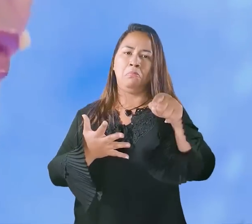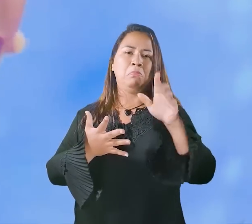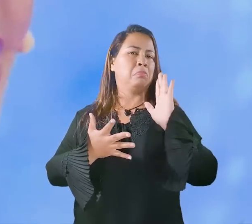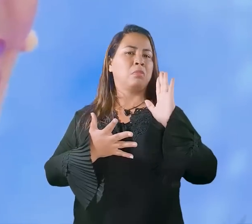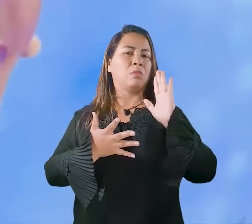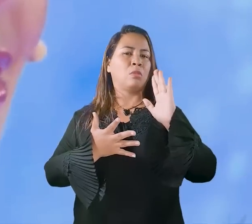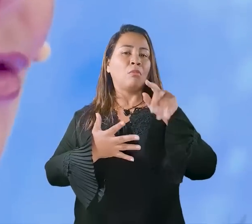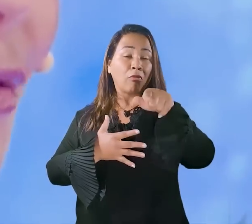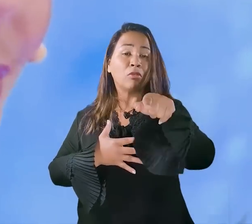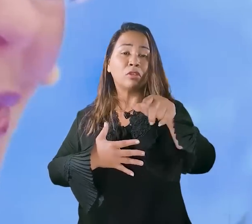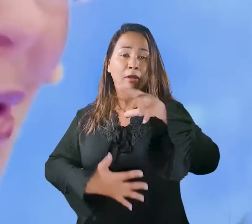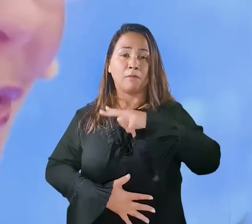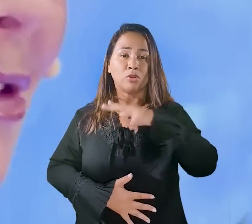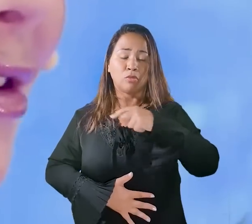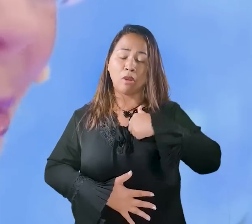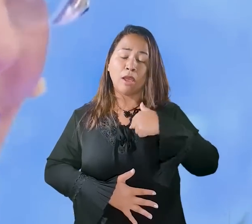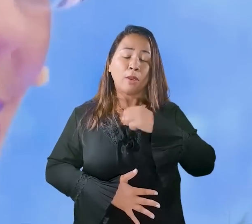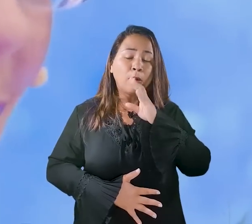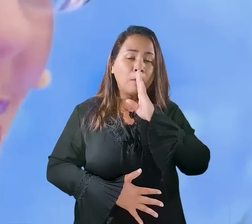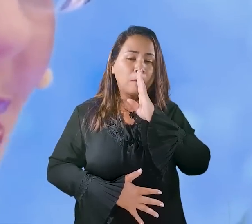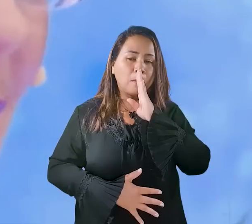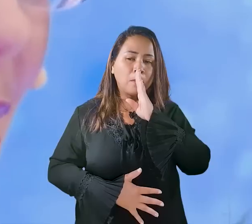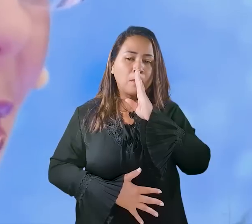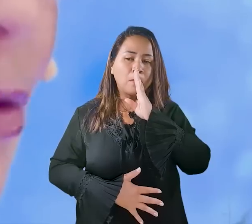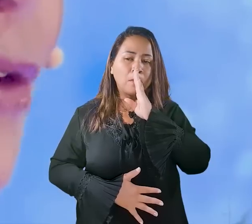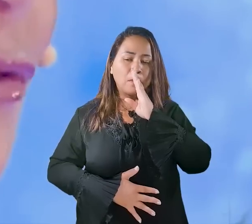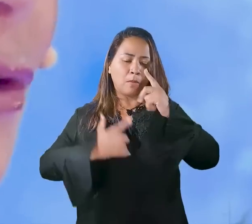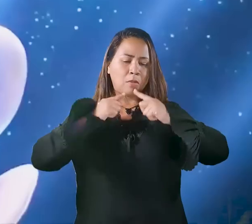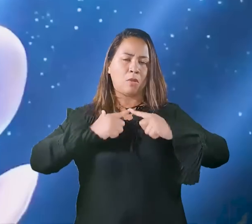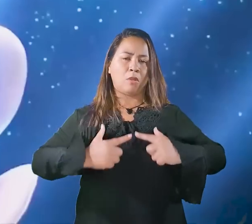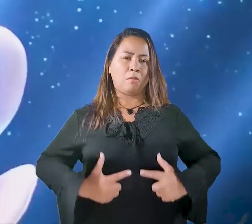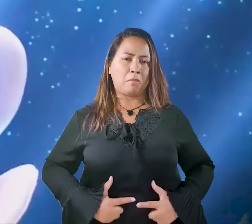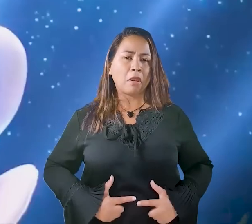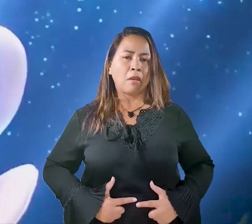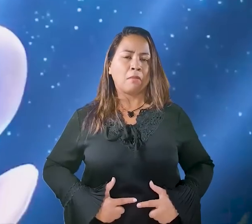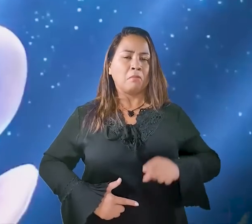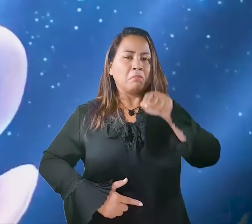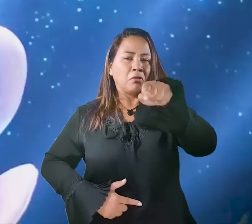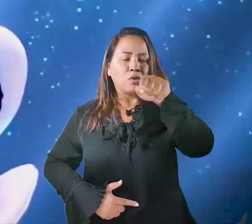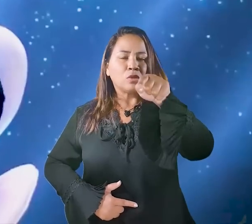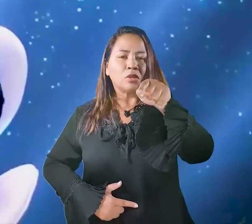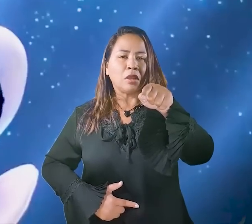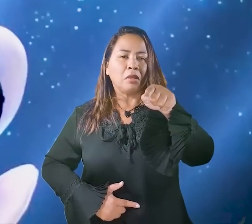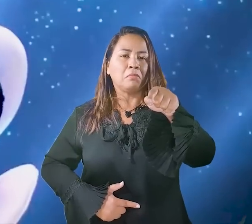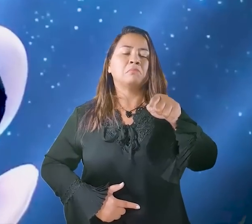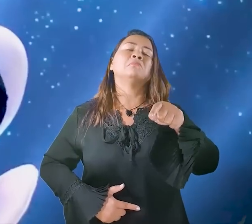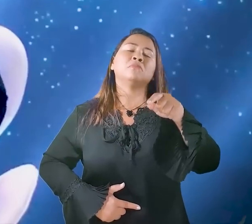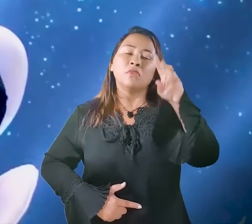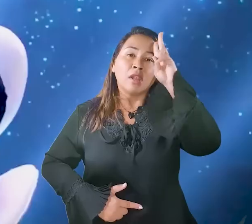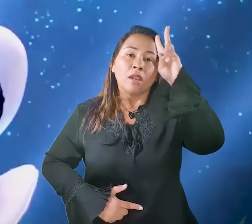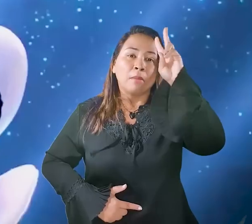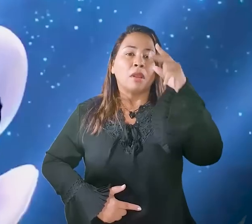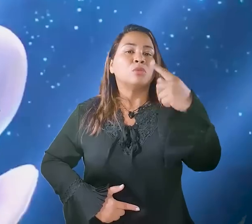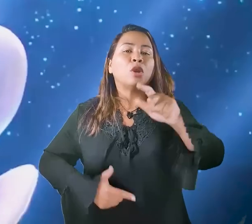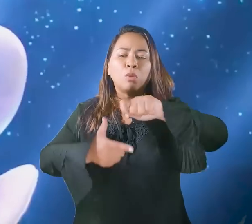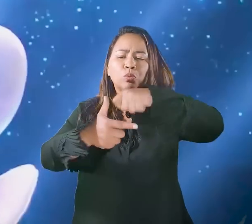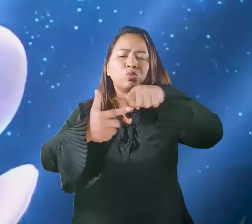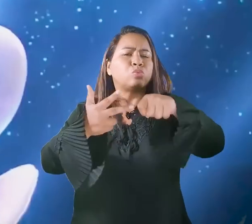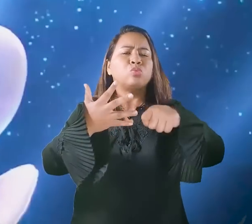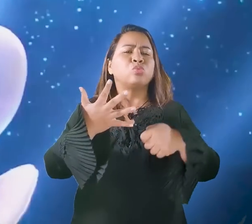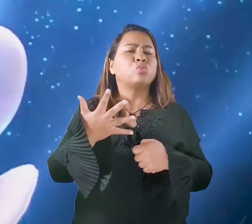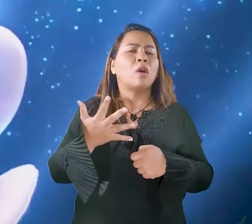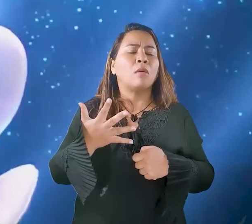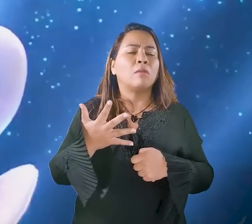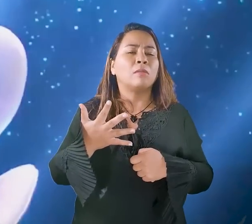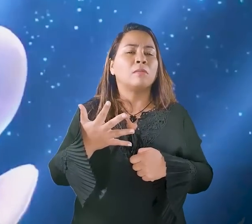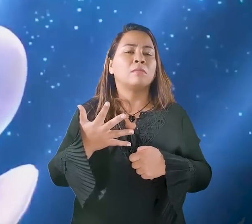Eu vou ficar em silêncio, fazendo as minhas limpezas. E quando eu fico em silêncio, eu também faço curas a distâncias.